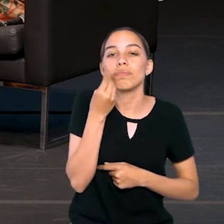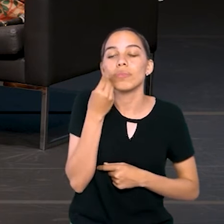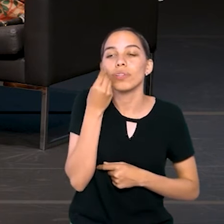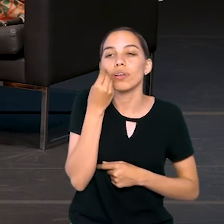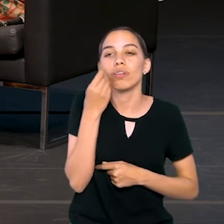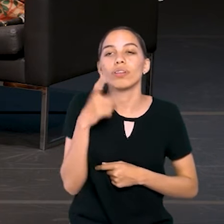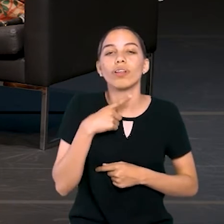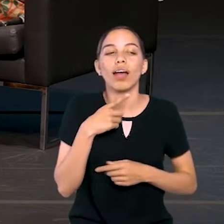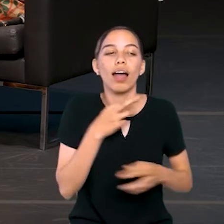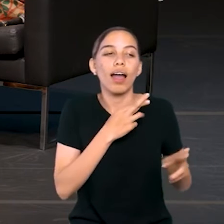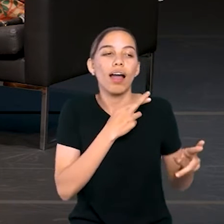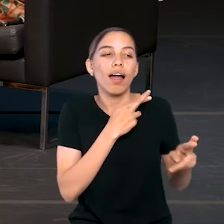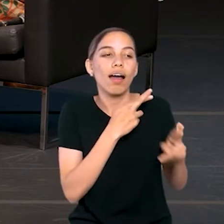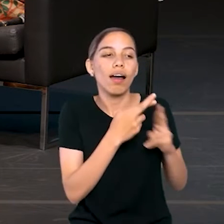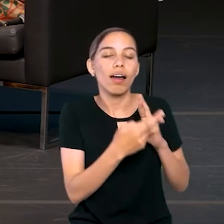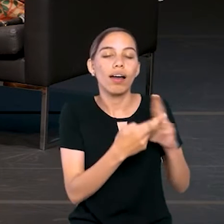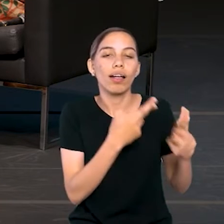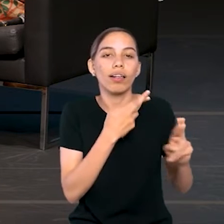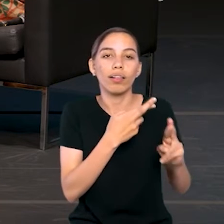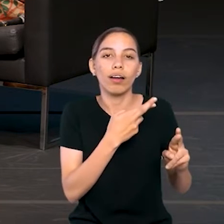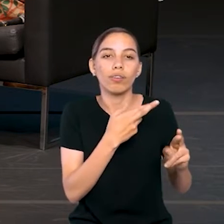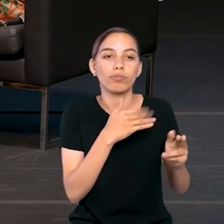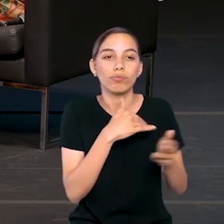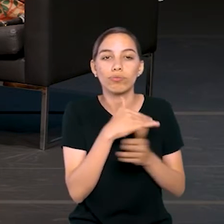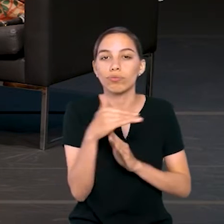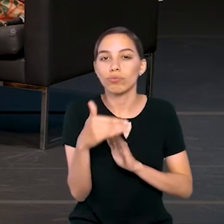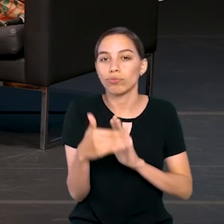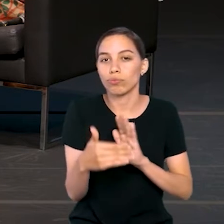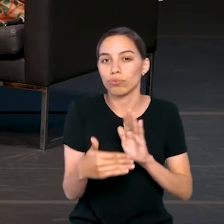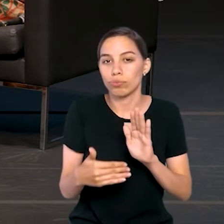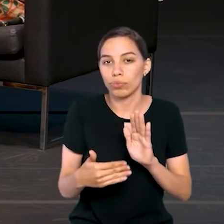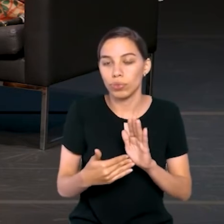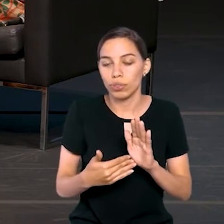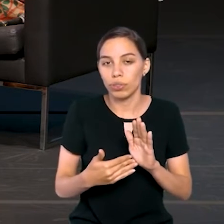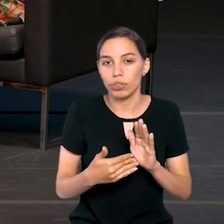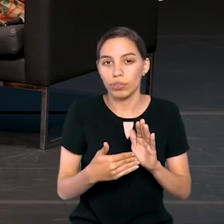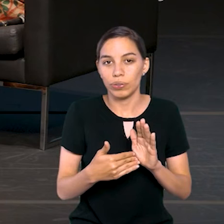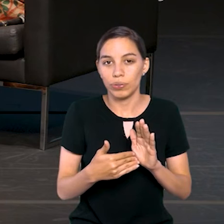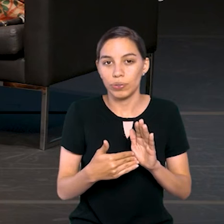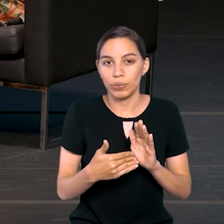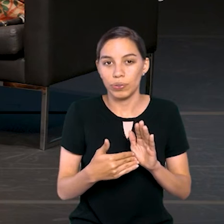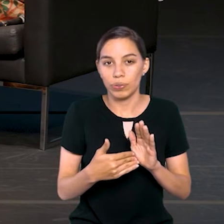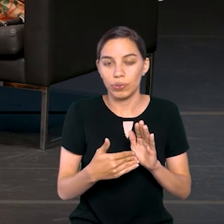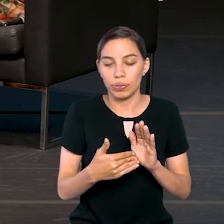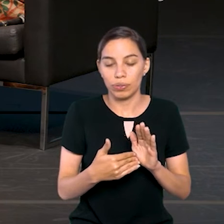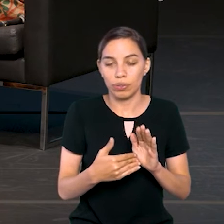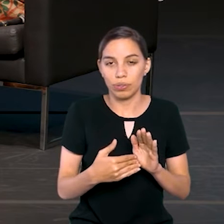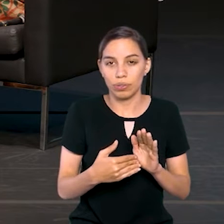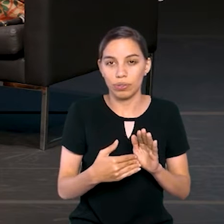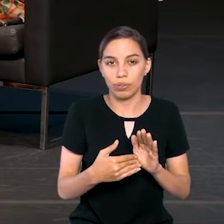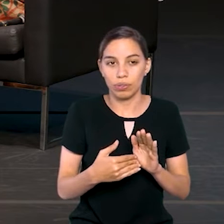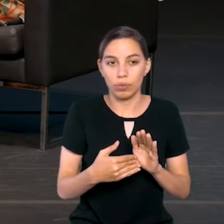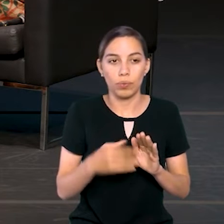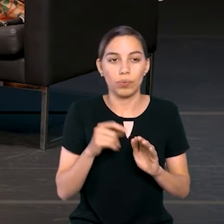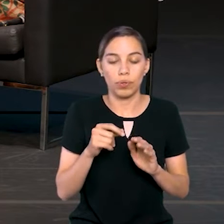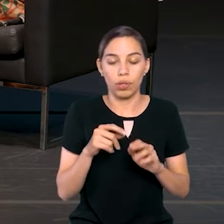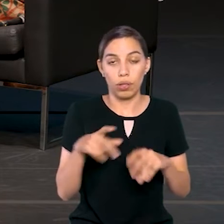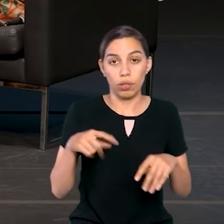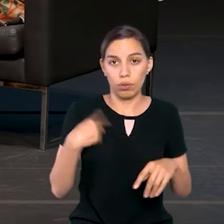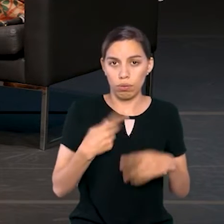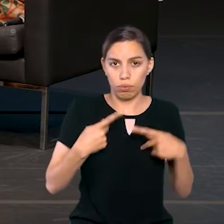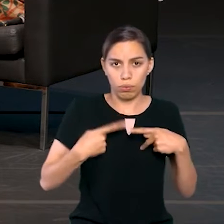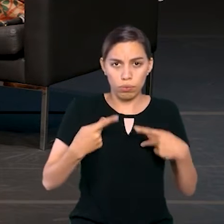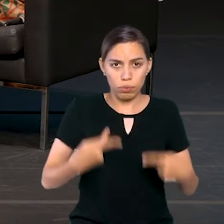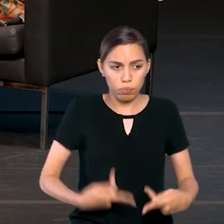sensível relação com tudo que não somos nós, os humanos, amplia muito essa